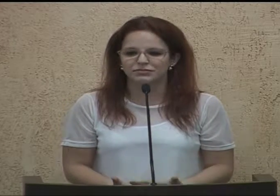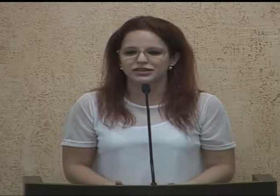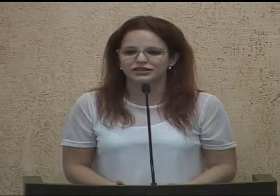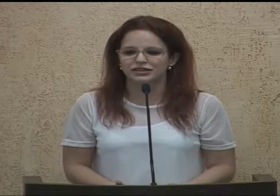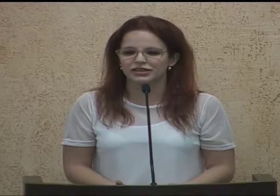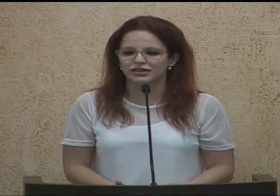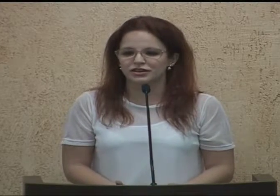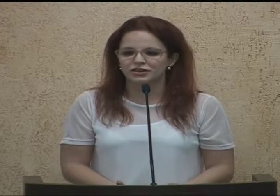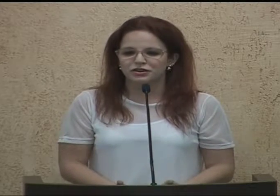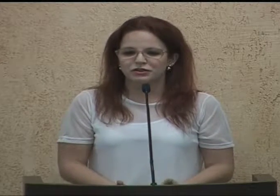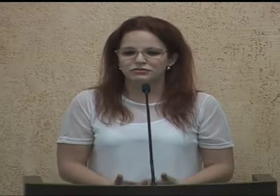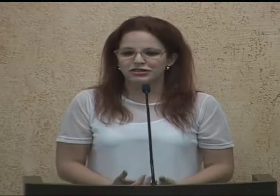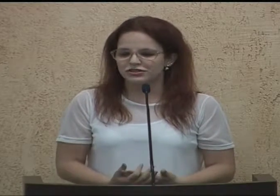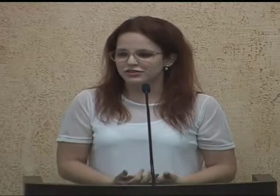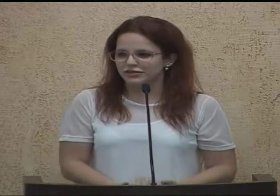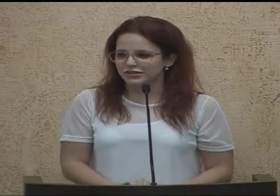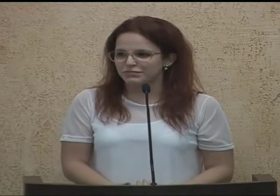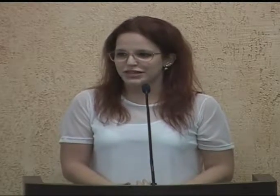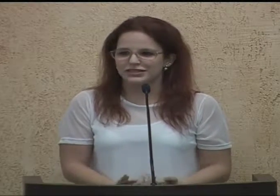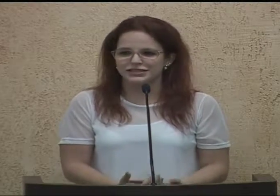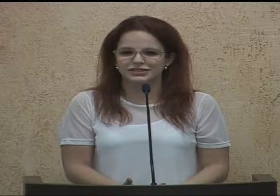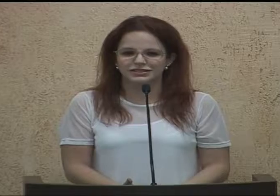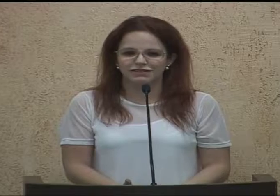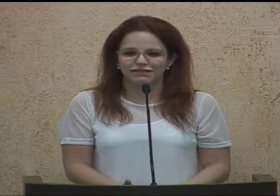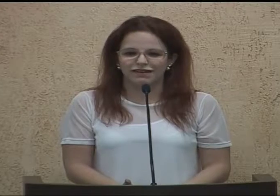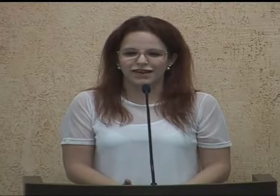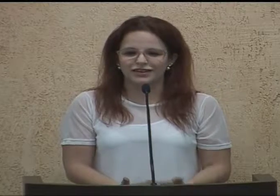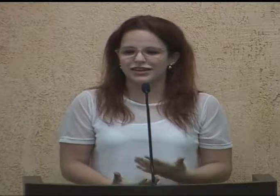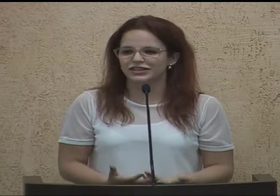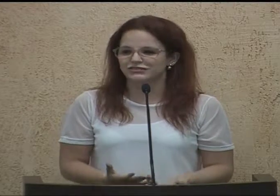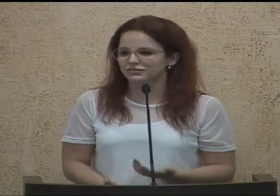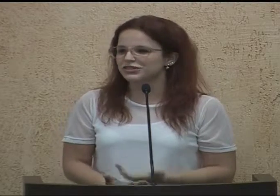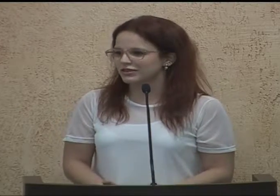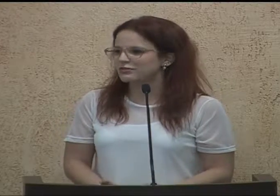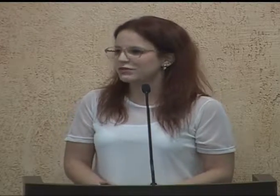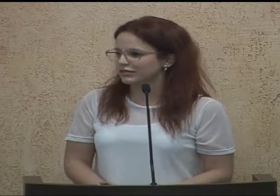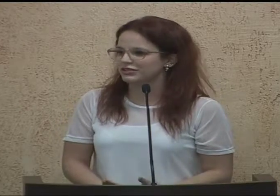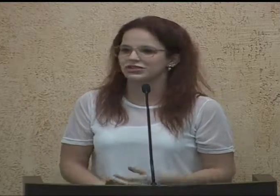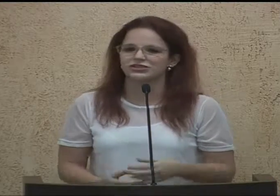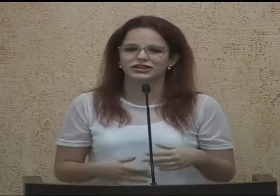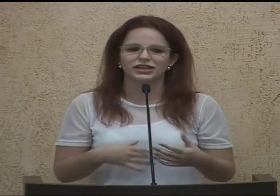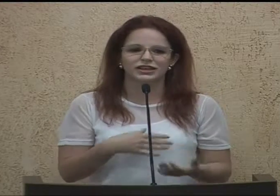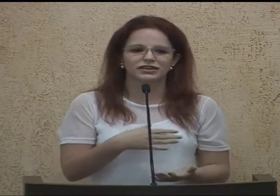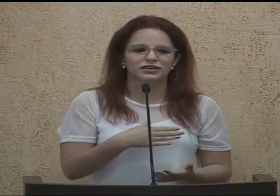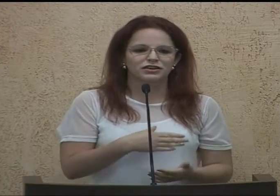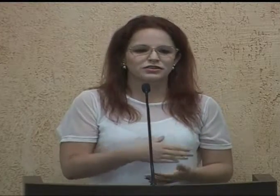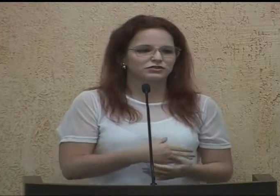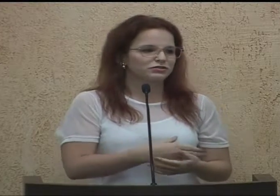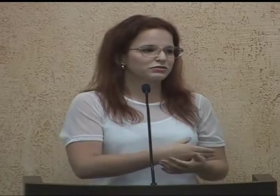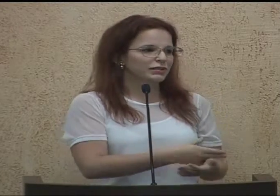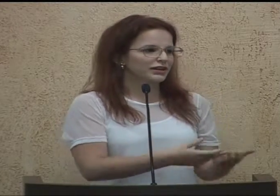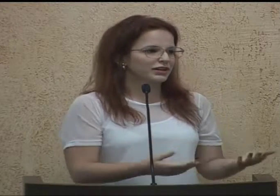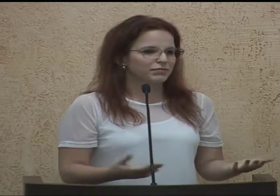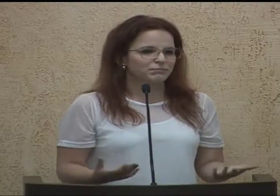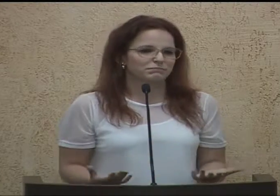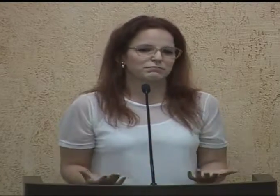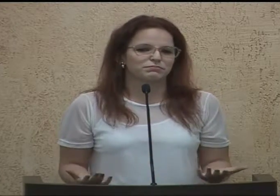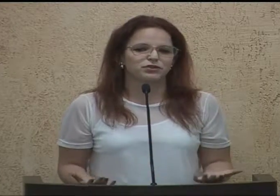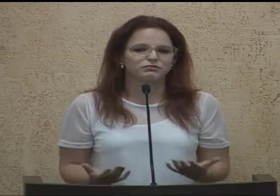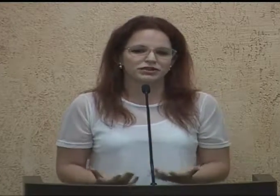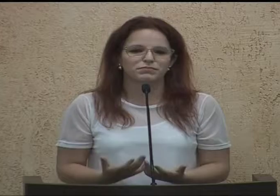a gente comenta que o doente de Alzheimer, às vezes, é até relativamente tranquilo. A gente já tem toda uma